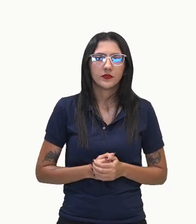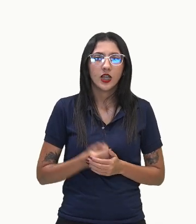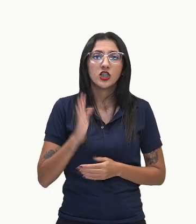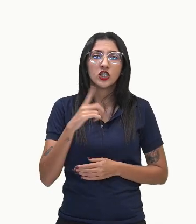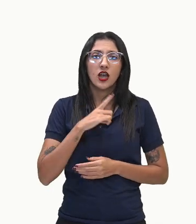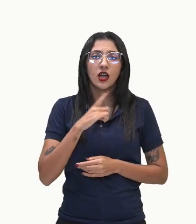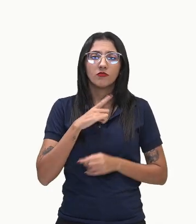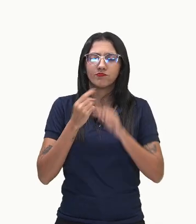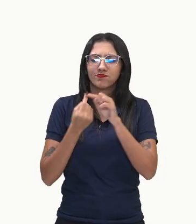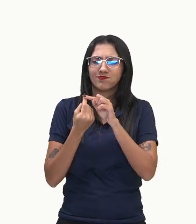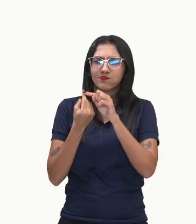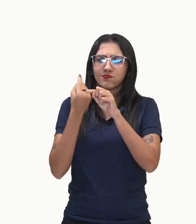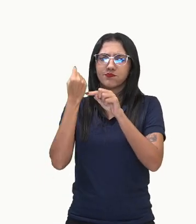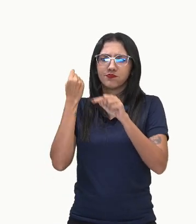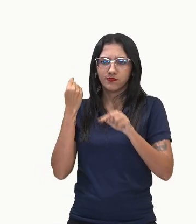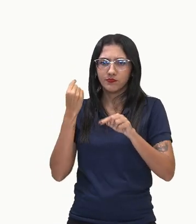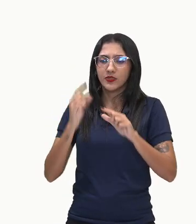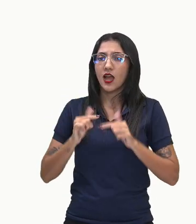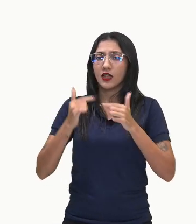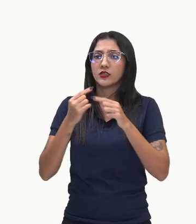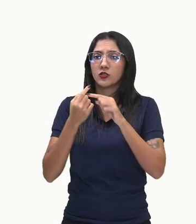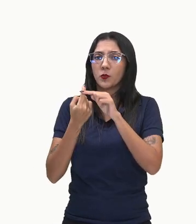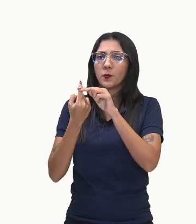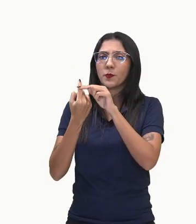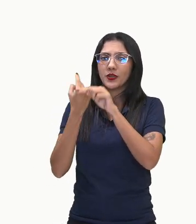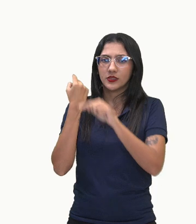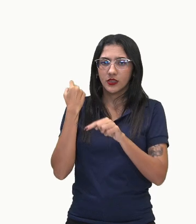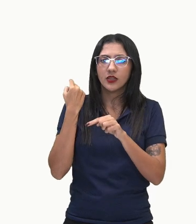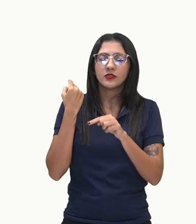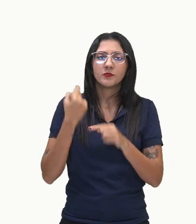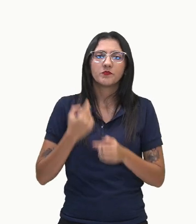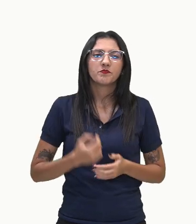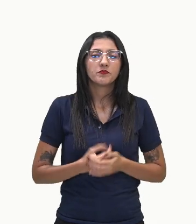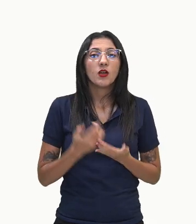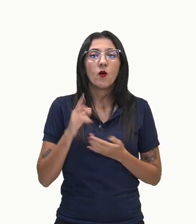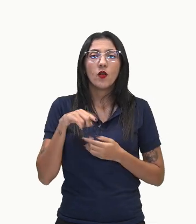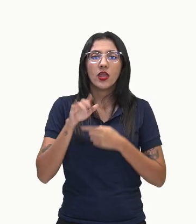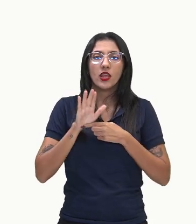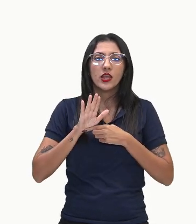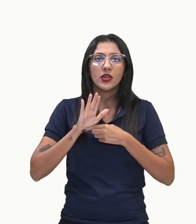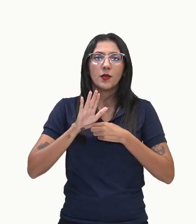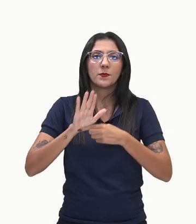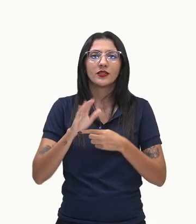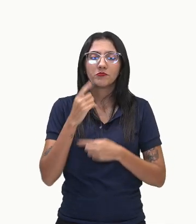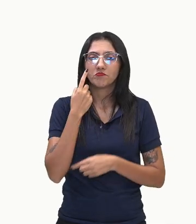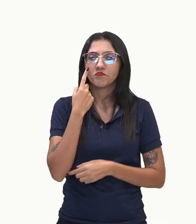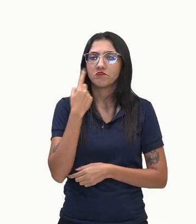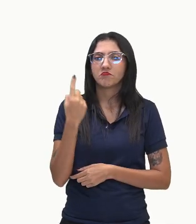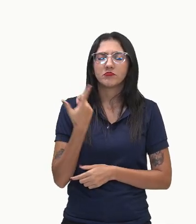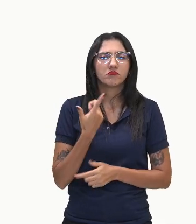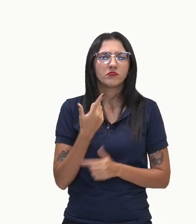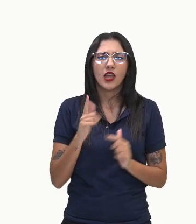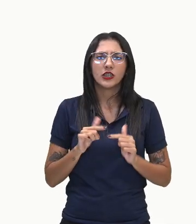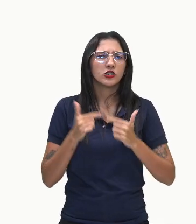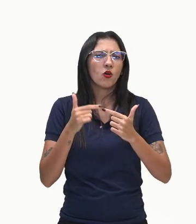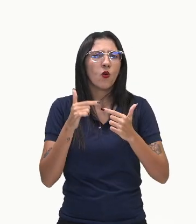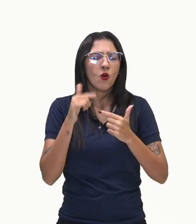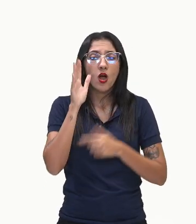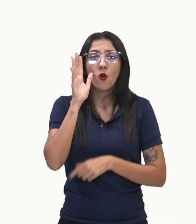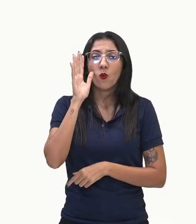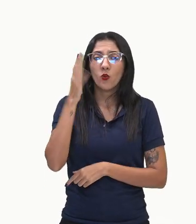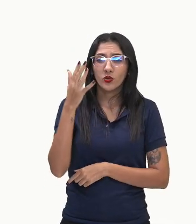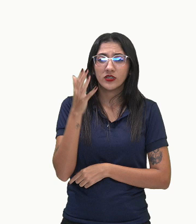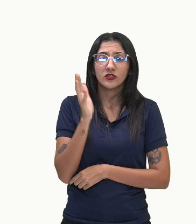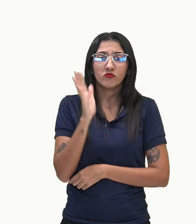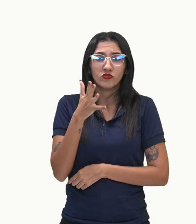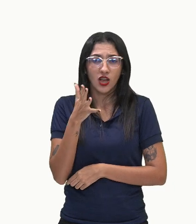decorridos ou acabados. O pretérito, ele vai trazer um acontecimento que já